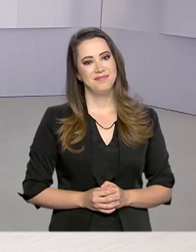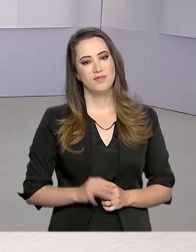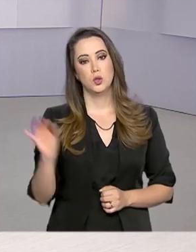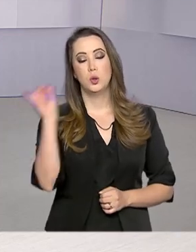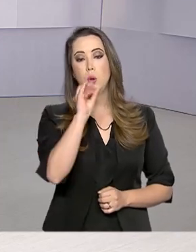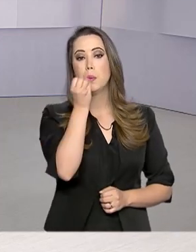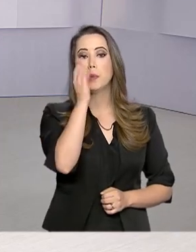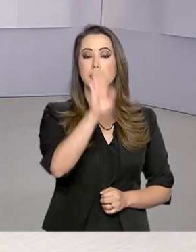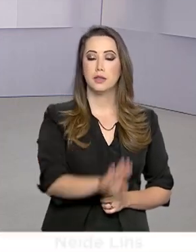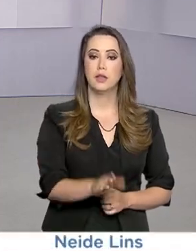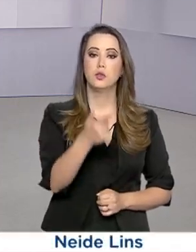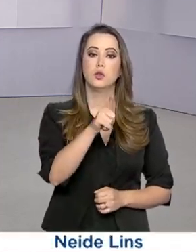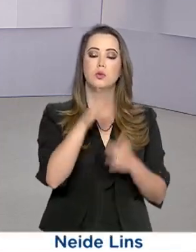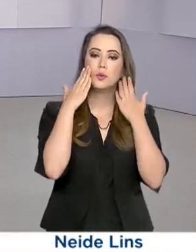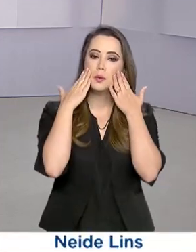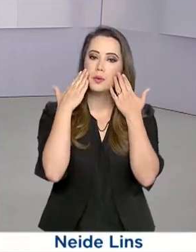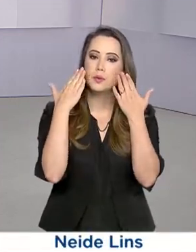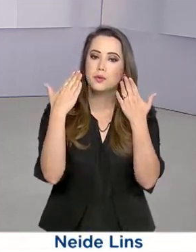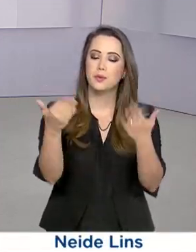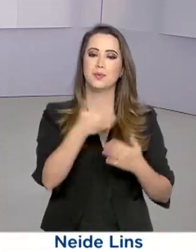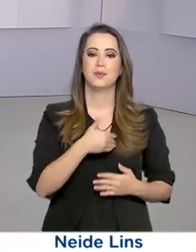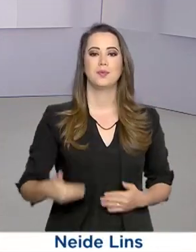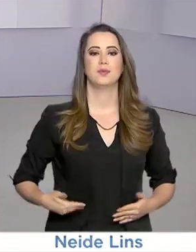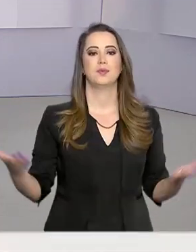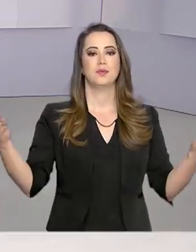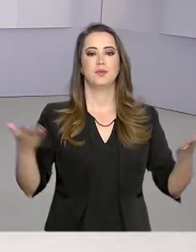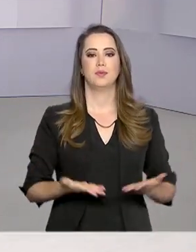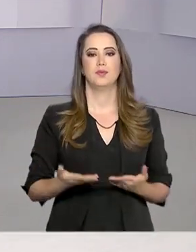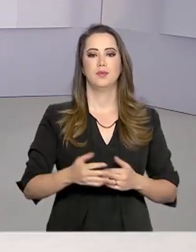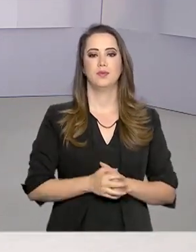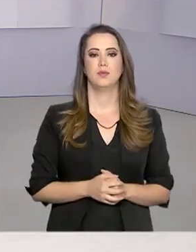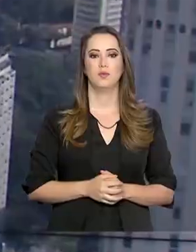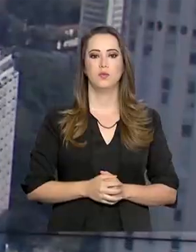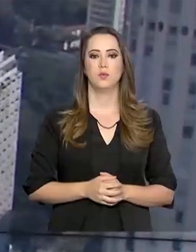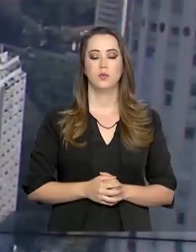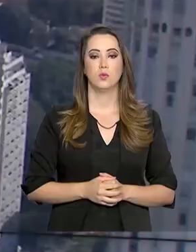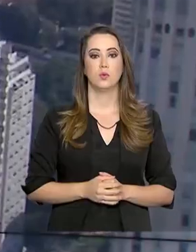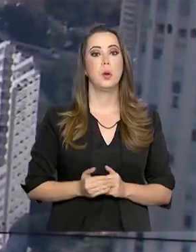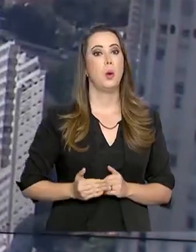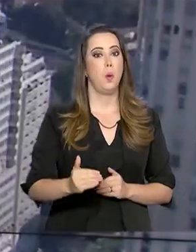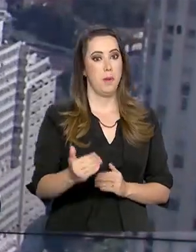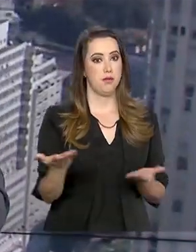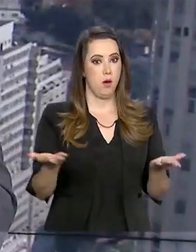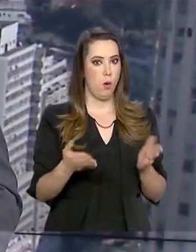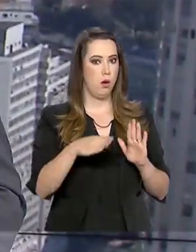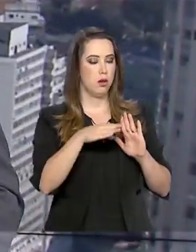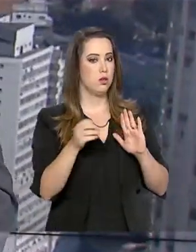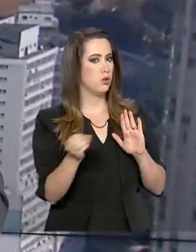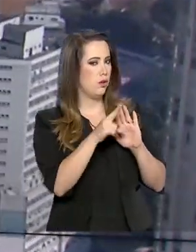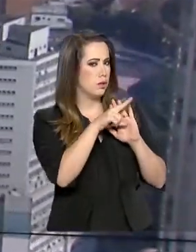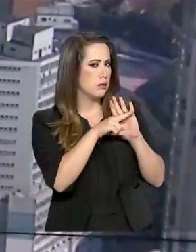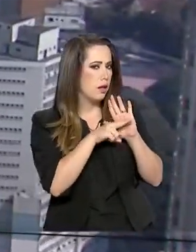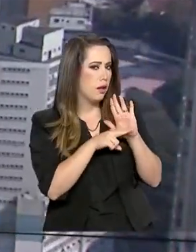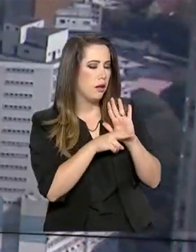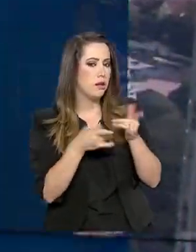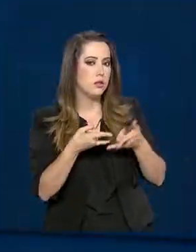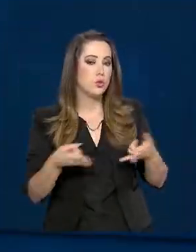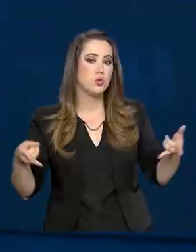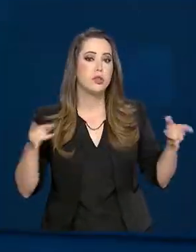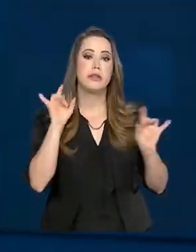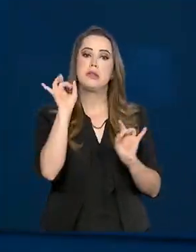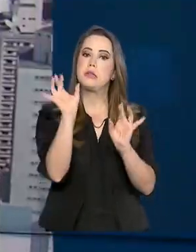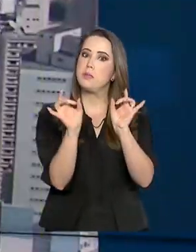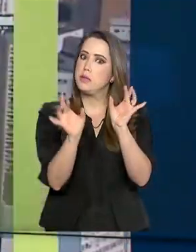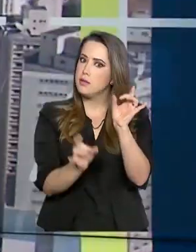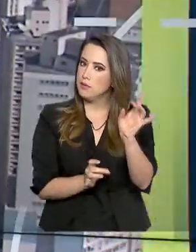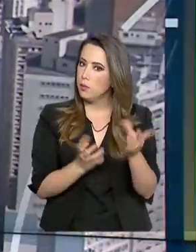Olá, boa tarde. Estamos de volta com mais uma edição do Governo Agora. Começam a valer as novas regras do cheque especial.